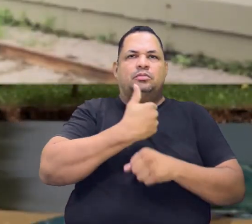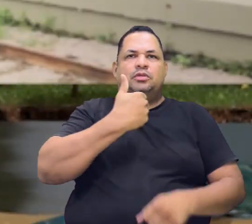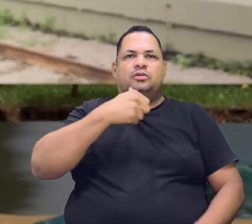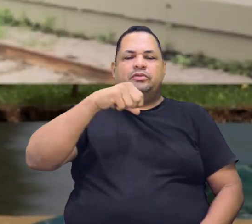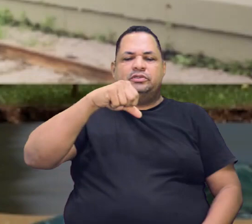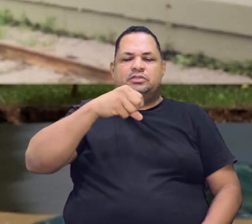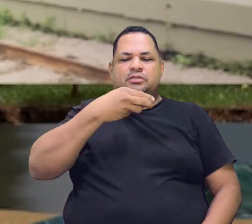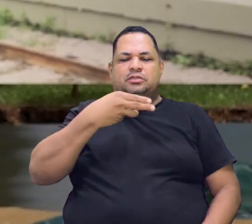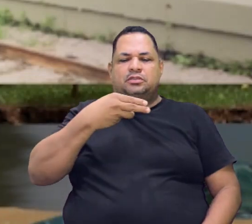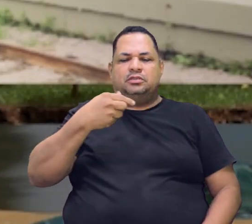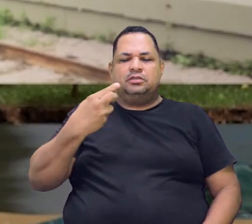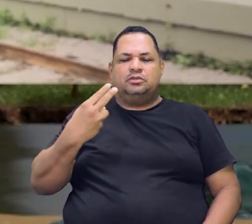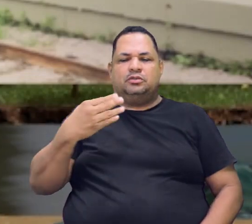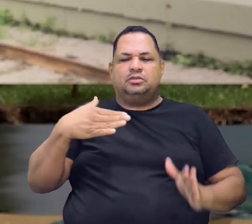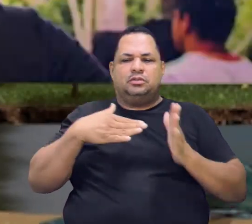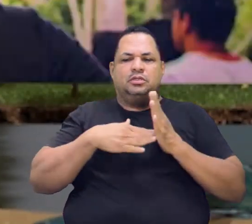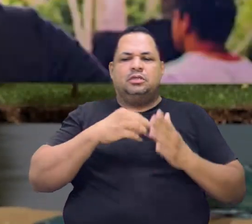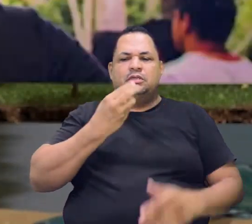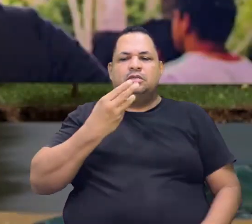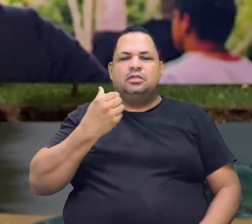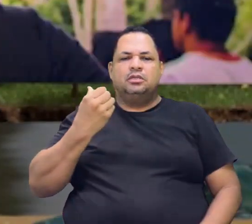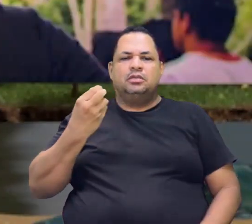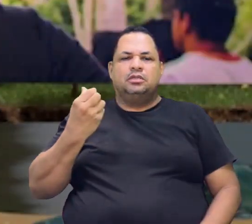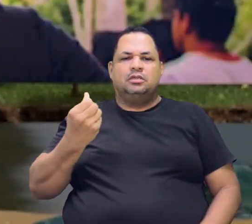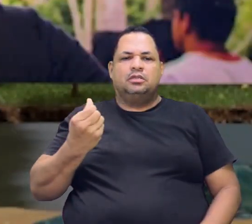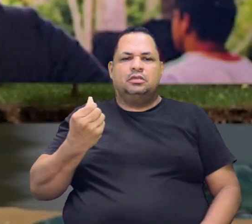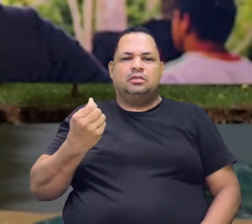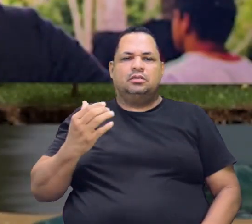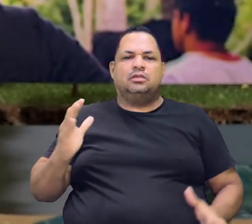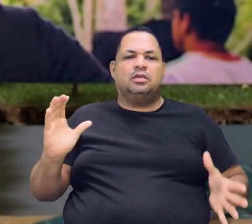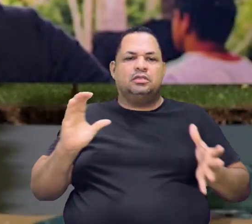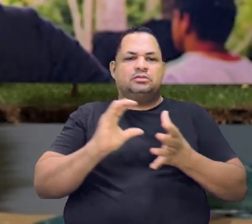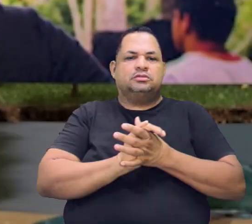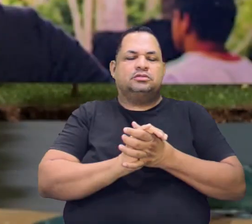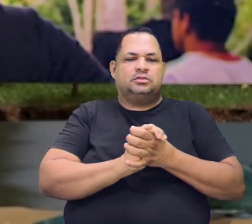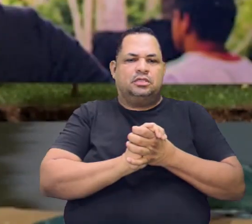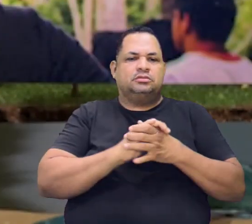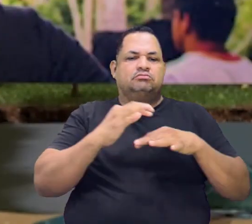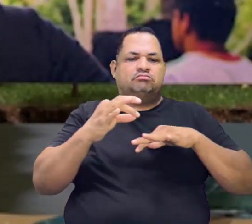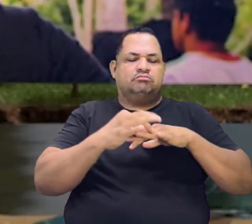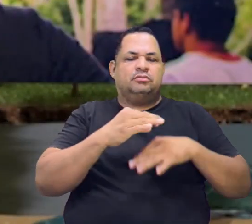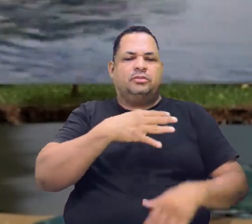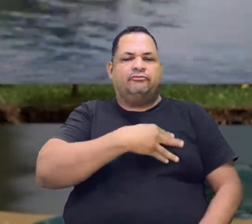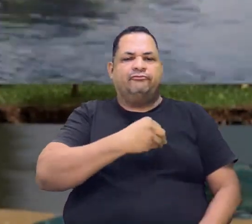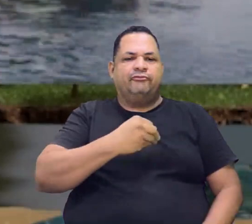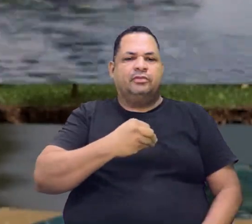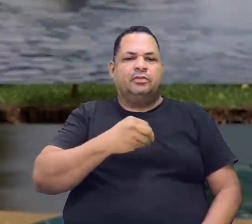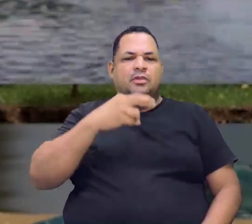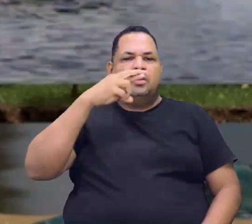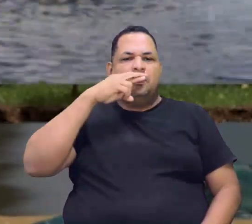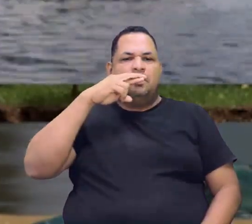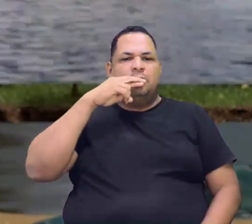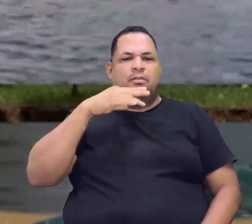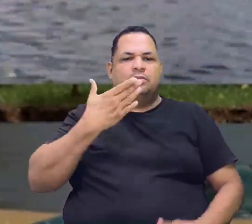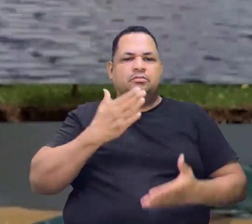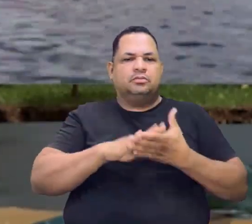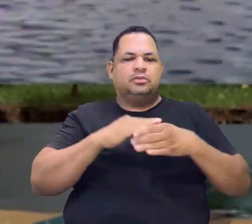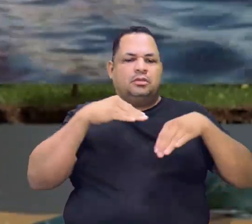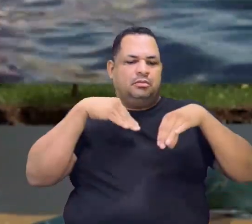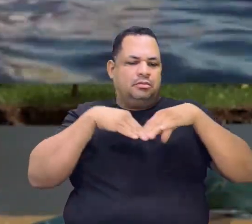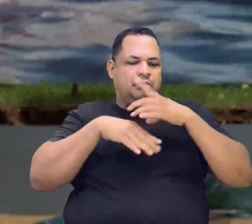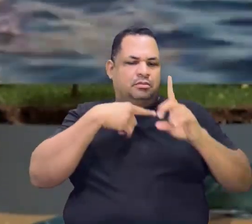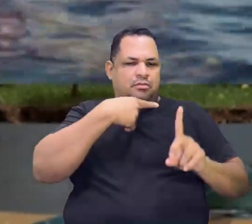a 36. O Major Amarante era casado com a filha do Rondon, contraiu a malária e vai ser enterrado